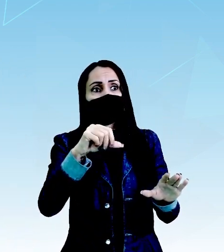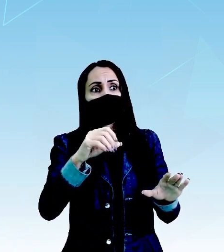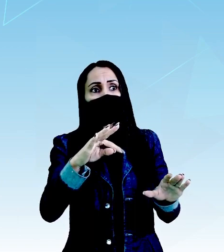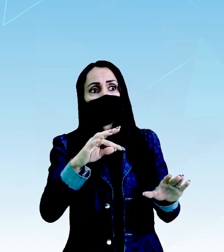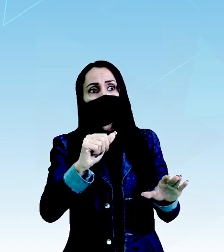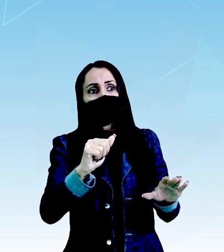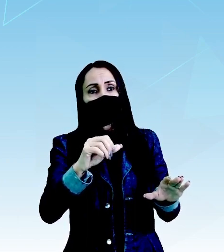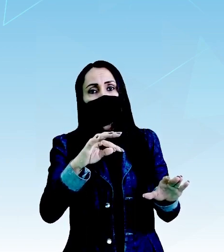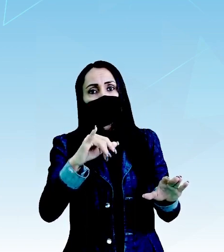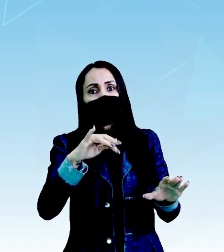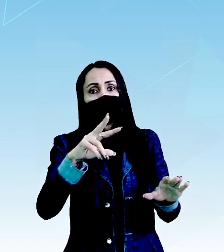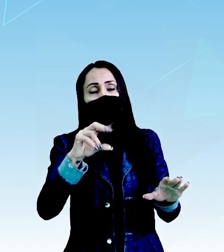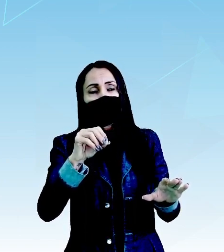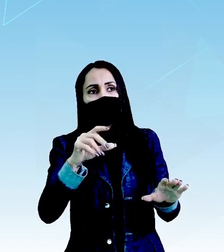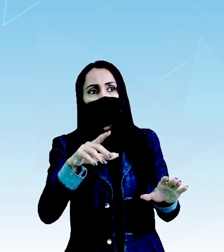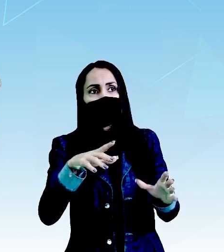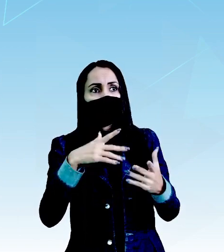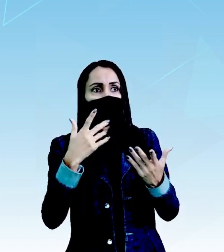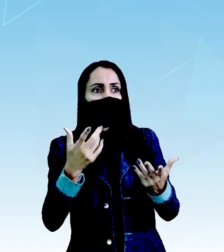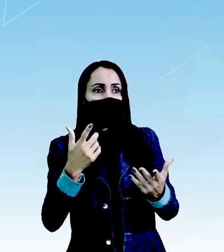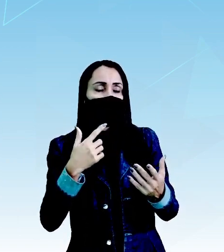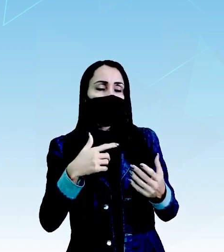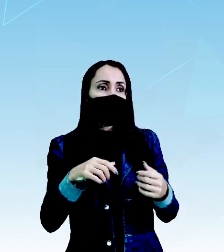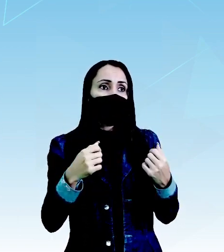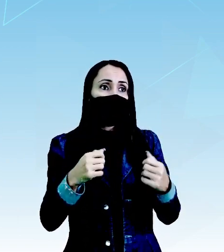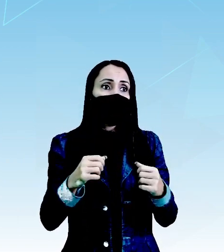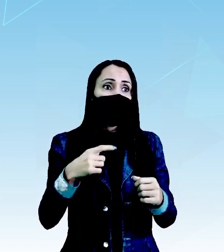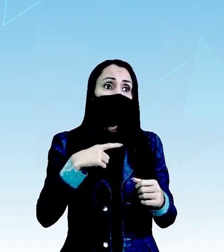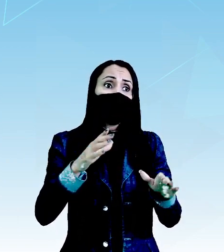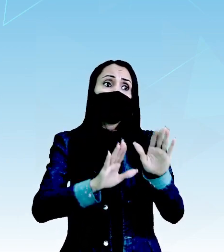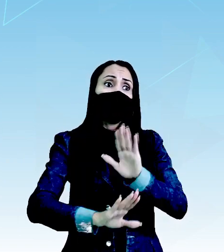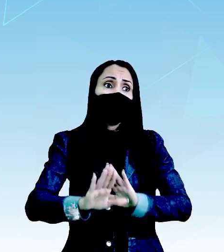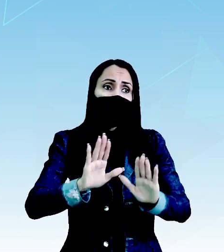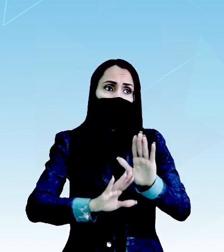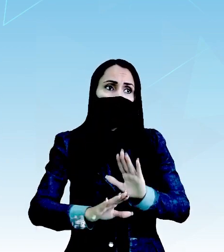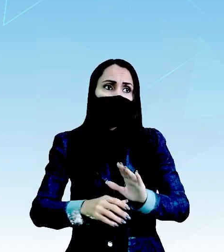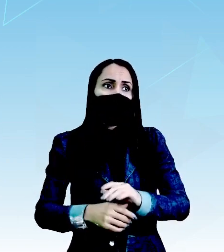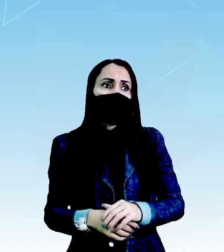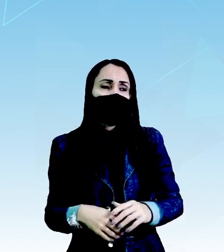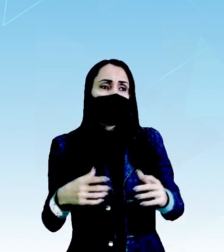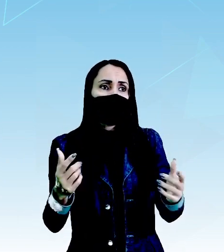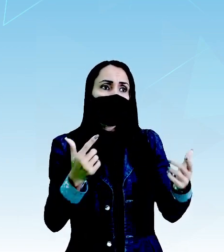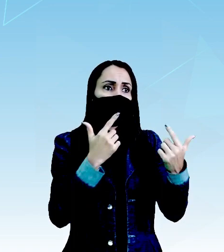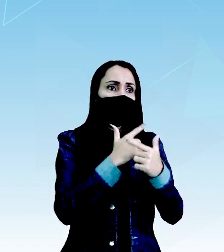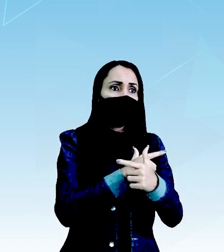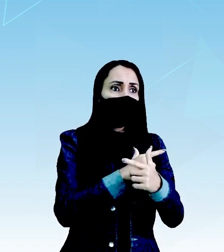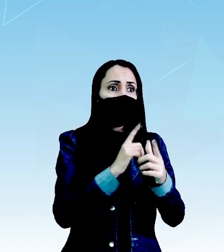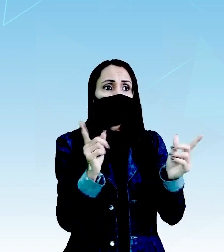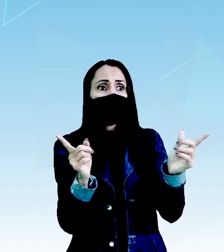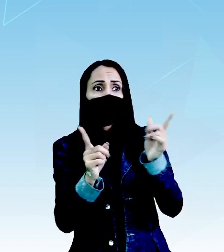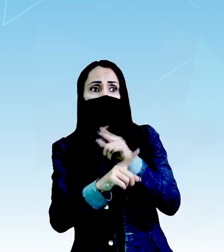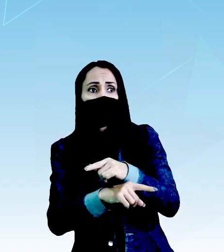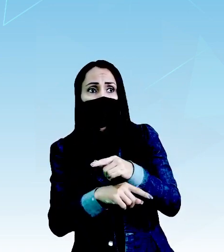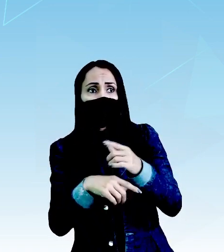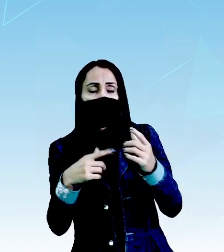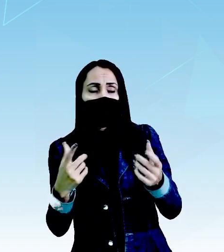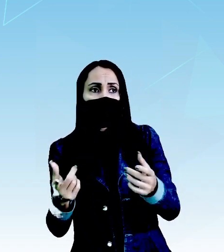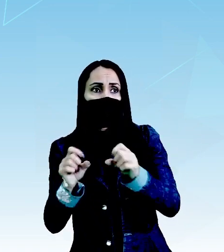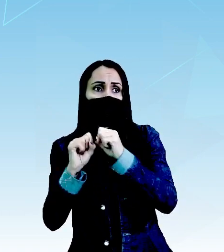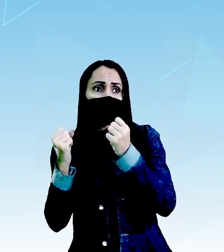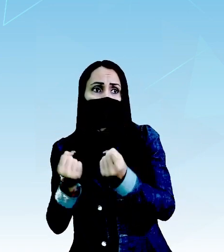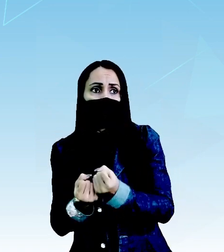do riso, deve-se ter o quê? O cuidado. Então, riso, subversão, ordem social,